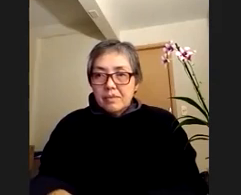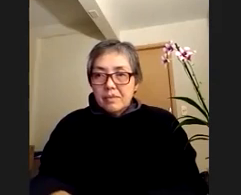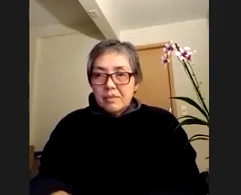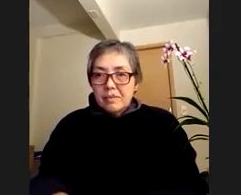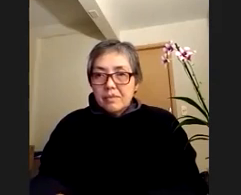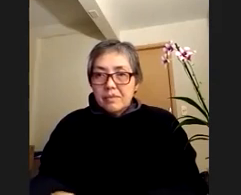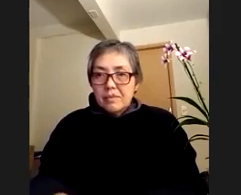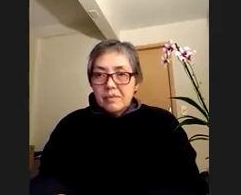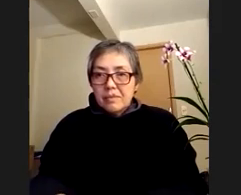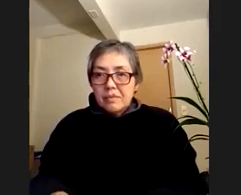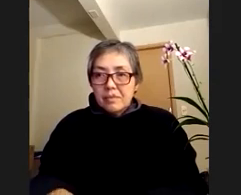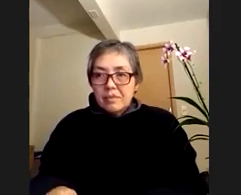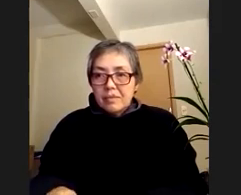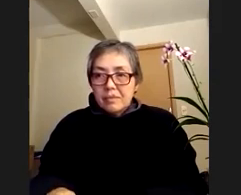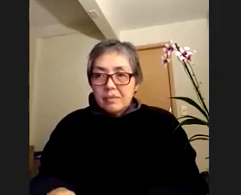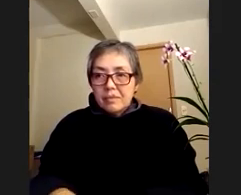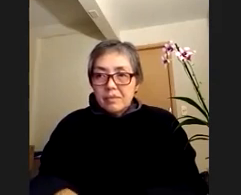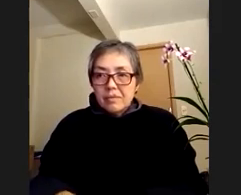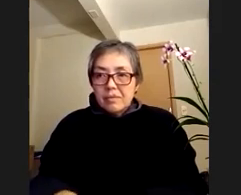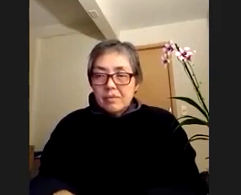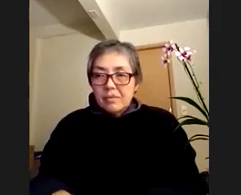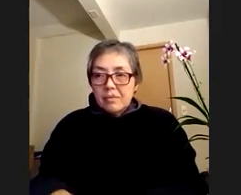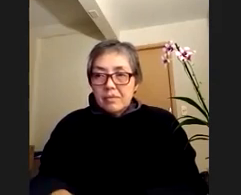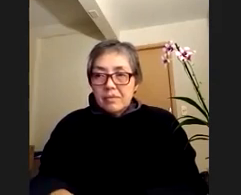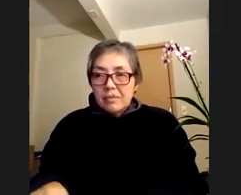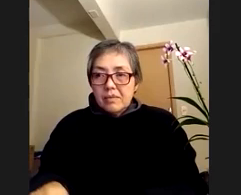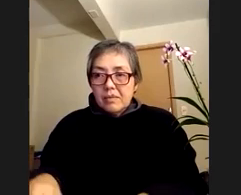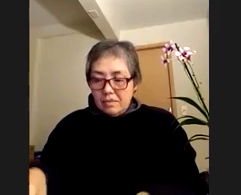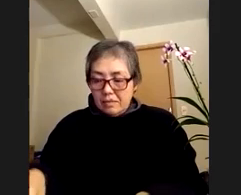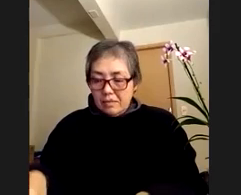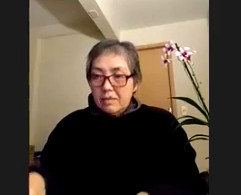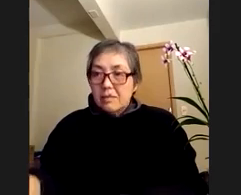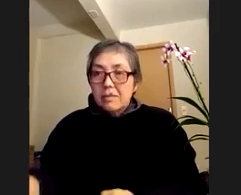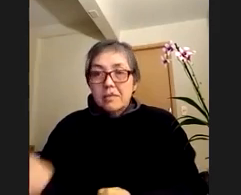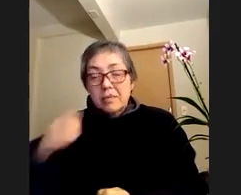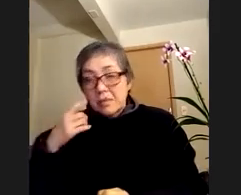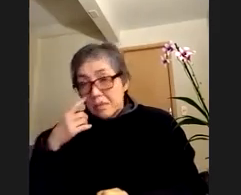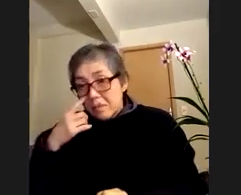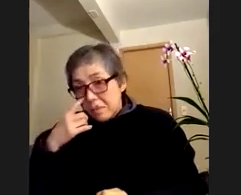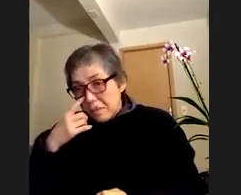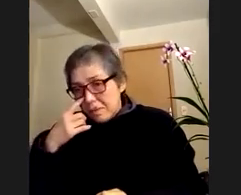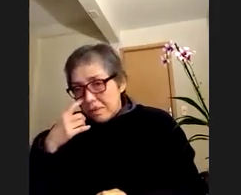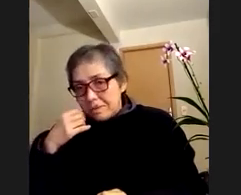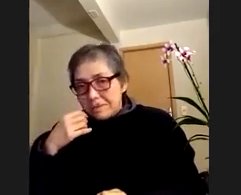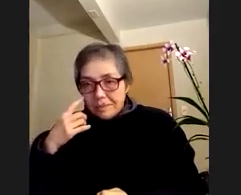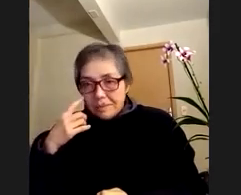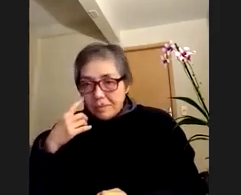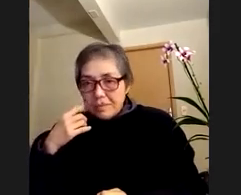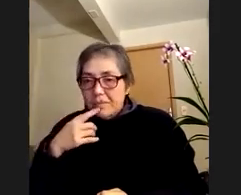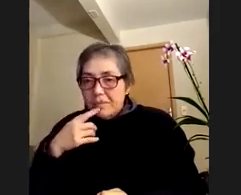O que mudou para o bem e, obviamente, o que foi ruim? Essa é uma pergunta que nos